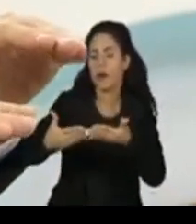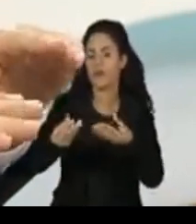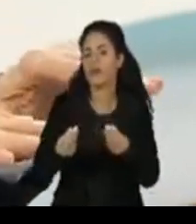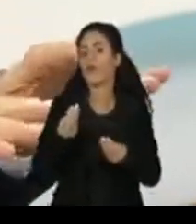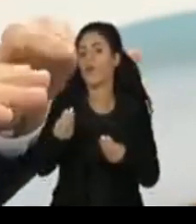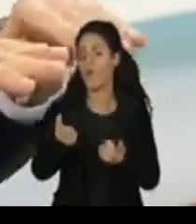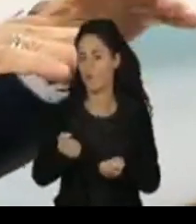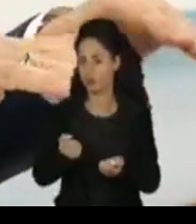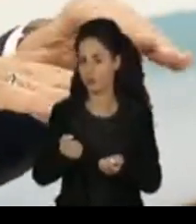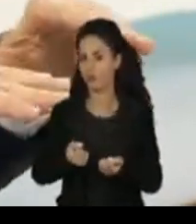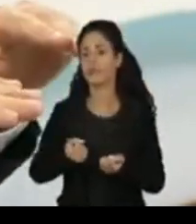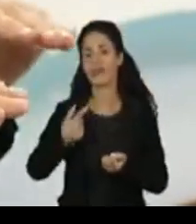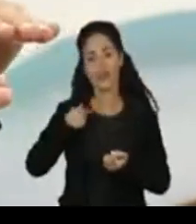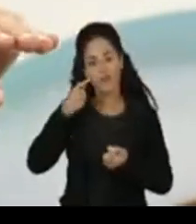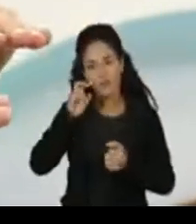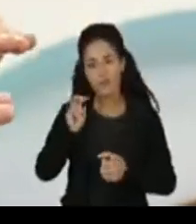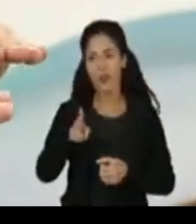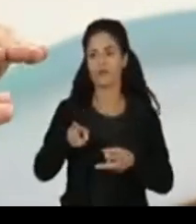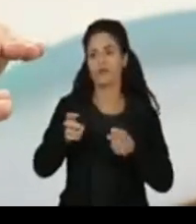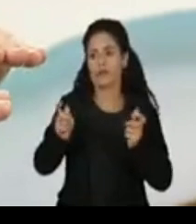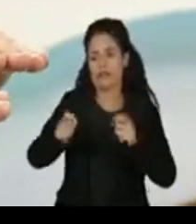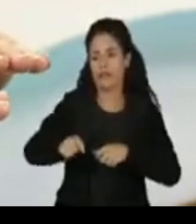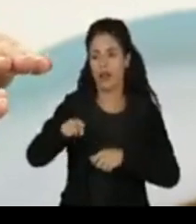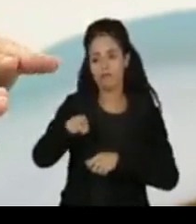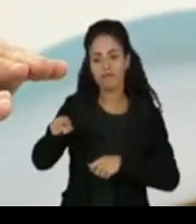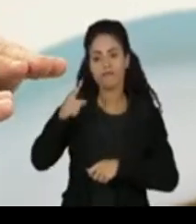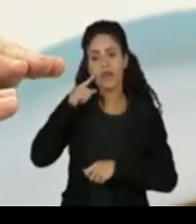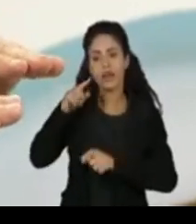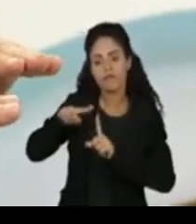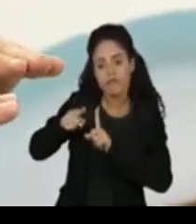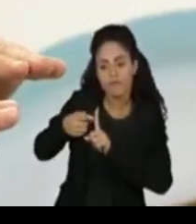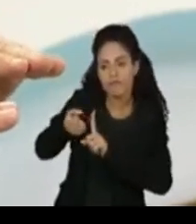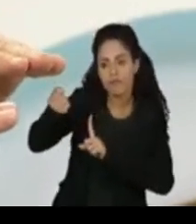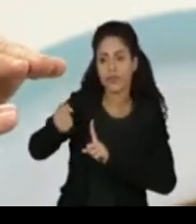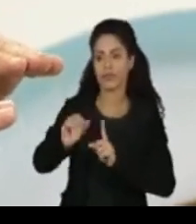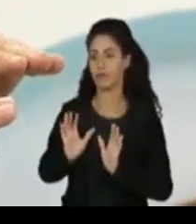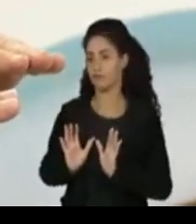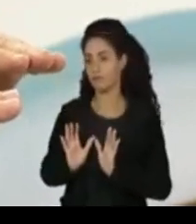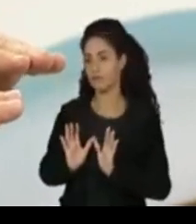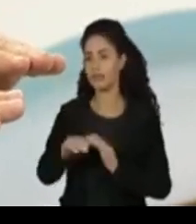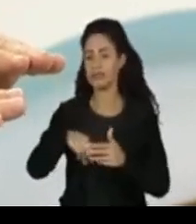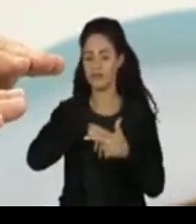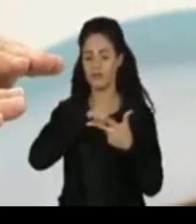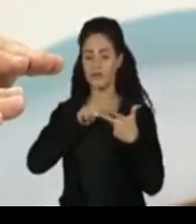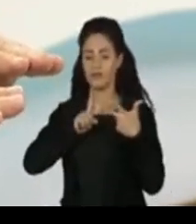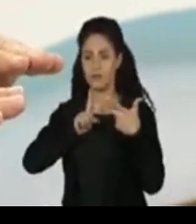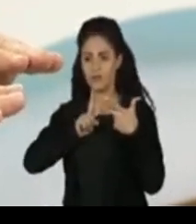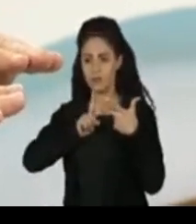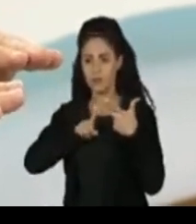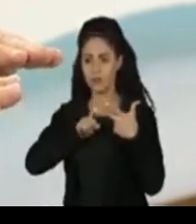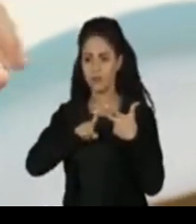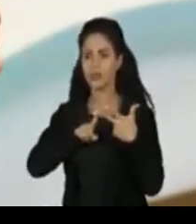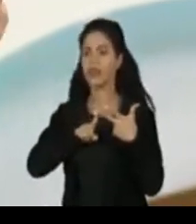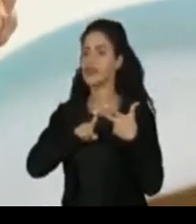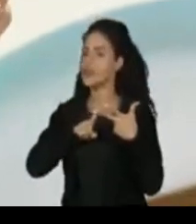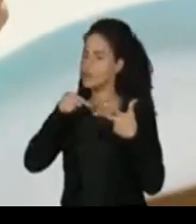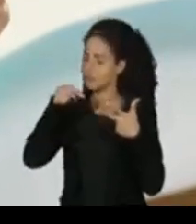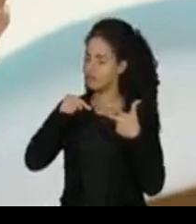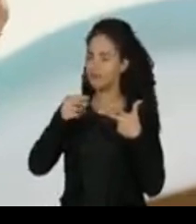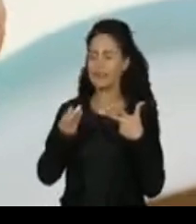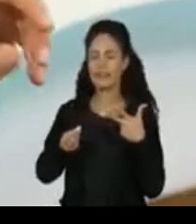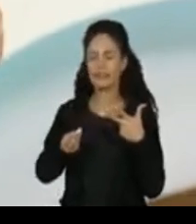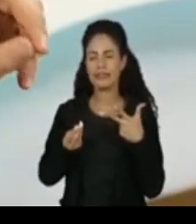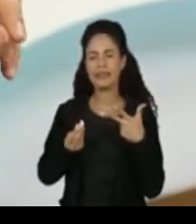resultado que ela visaria a proder em terceiro lugar e esse é o ponto mais